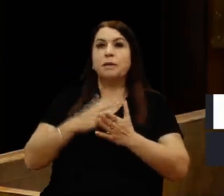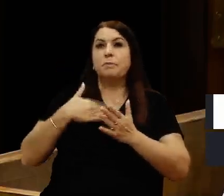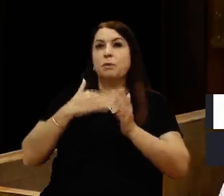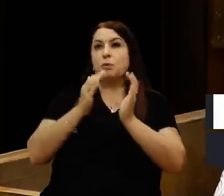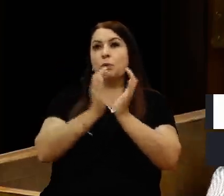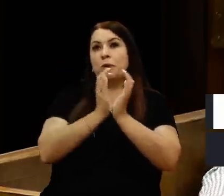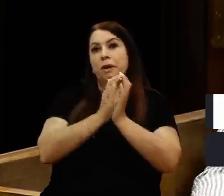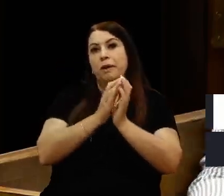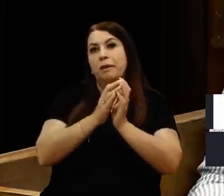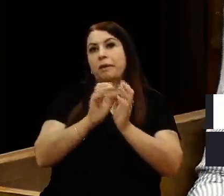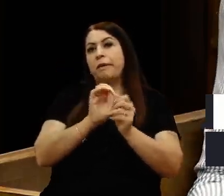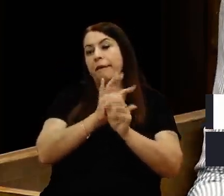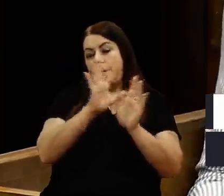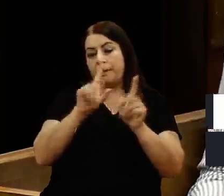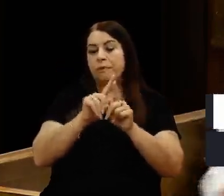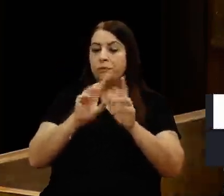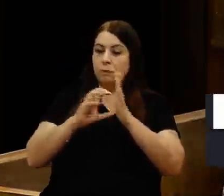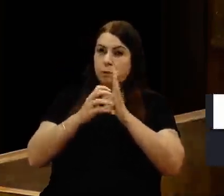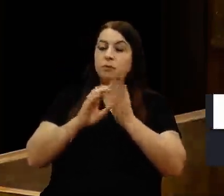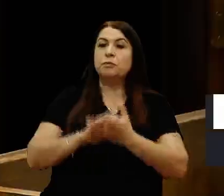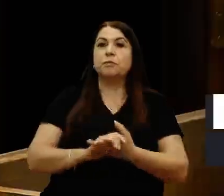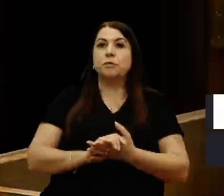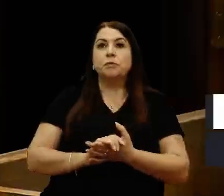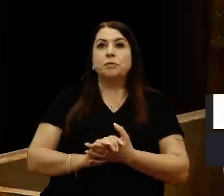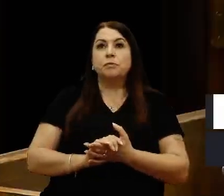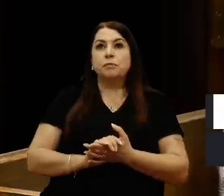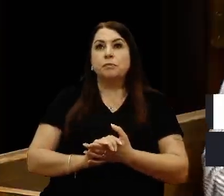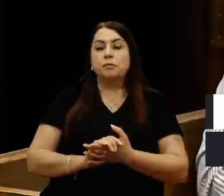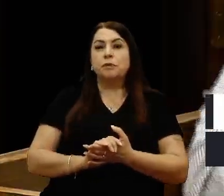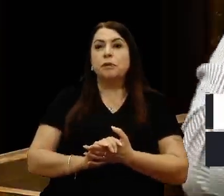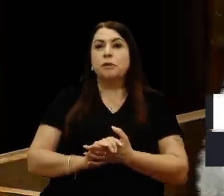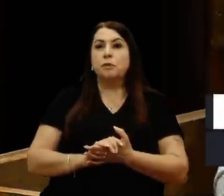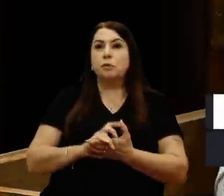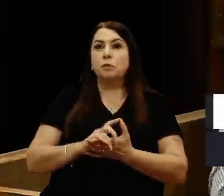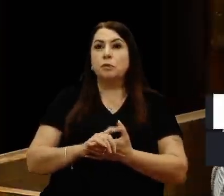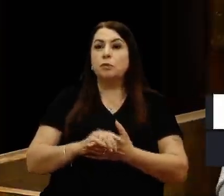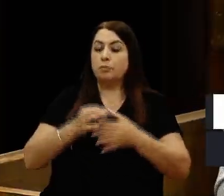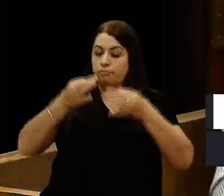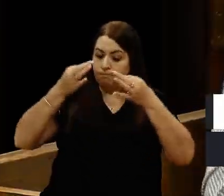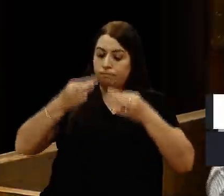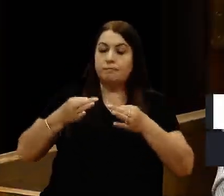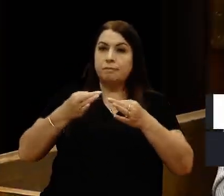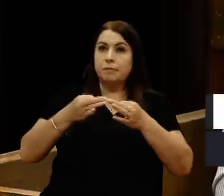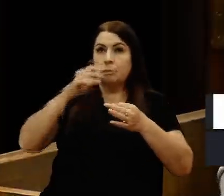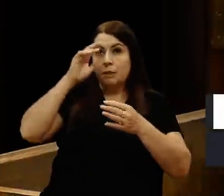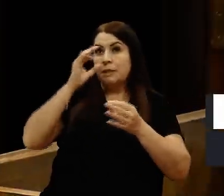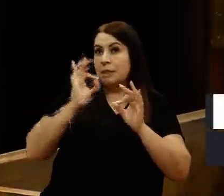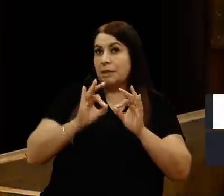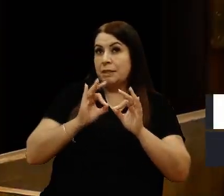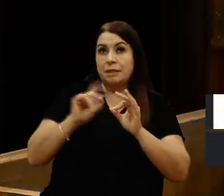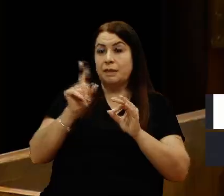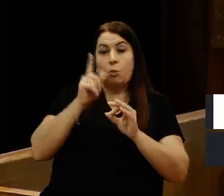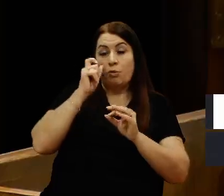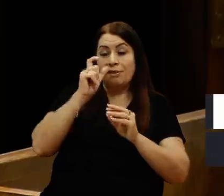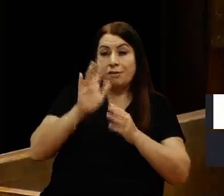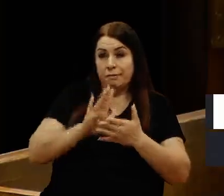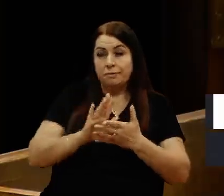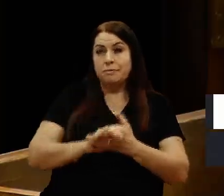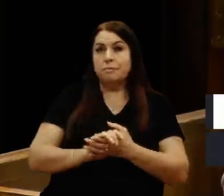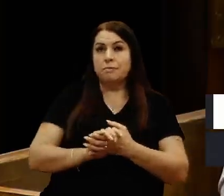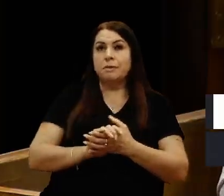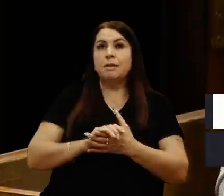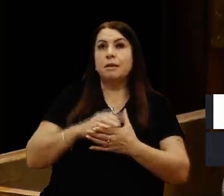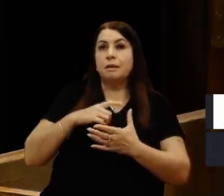colegas, logicamente, de bancada, mas é isso, ou seja, quando a gente é convicto, por convicção, não por interesse, e